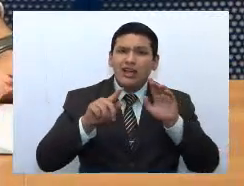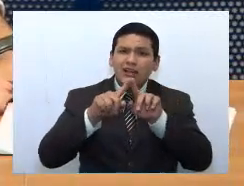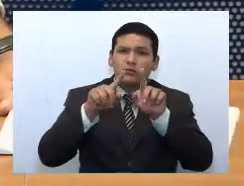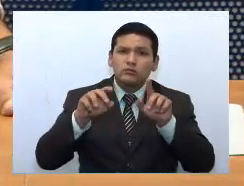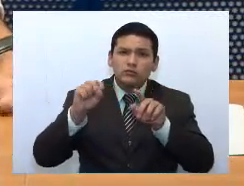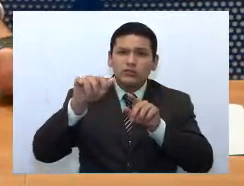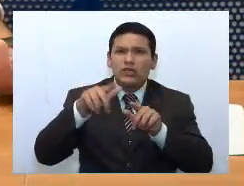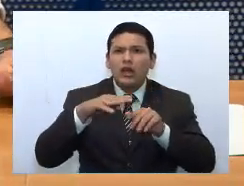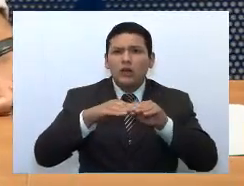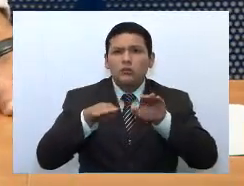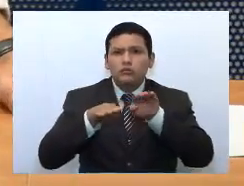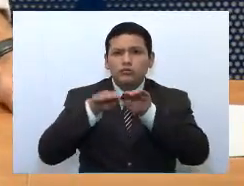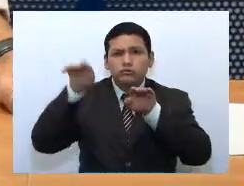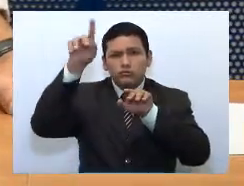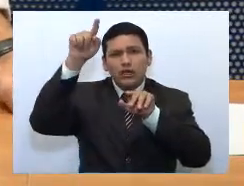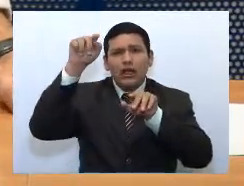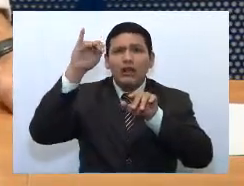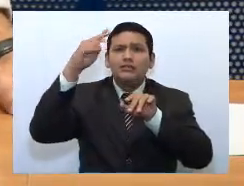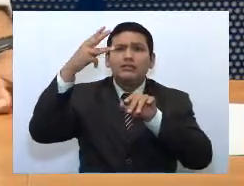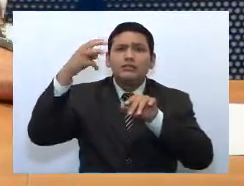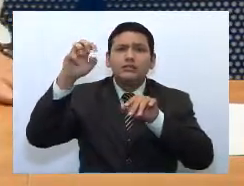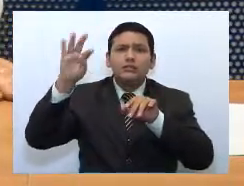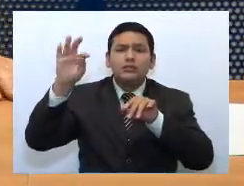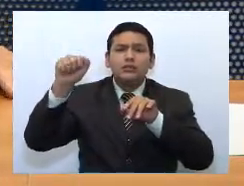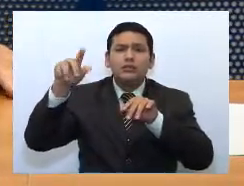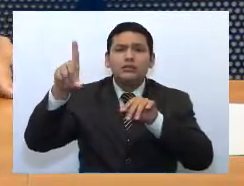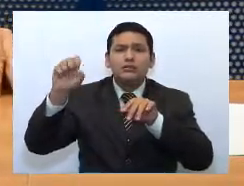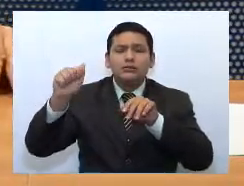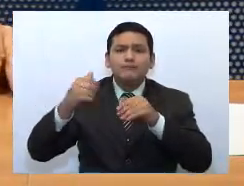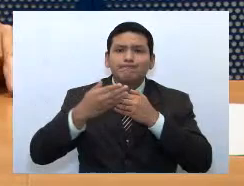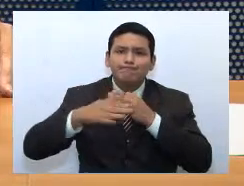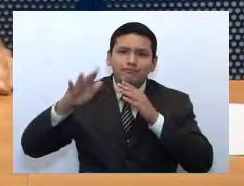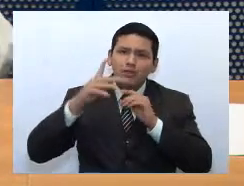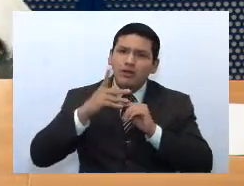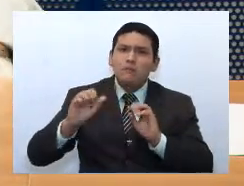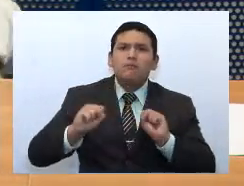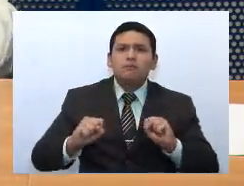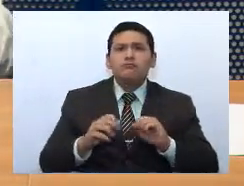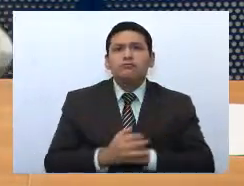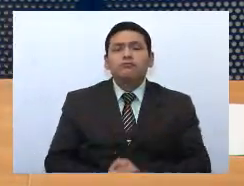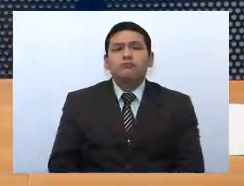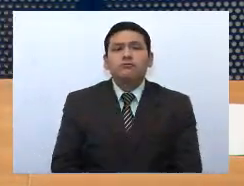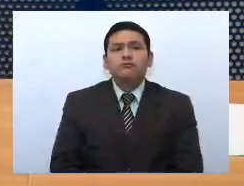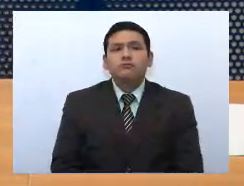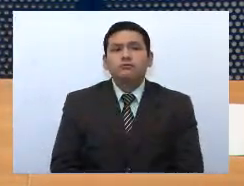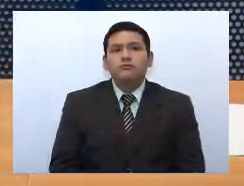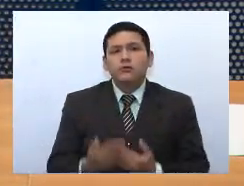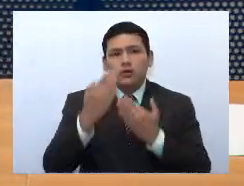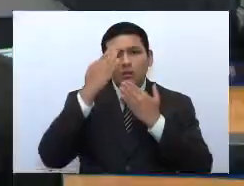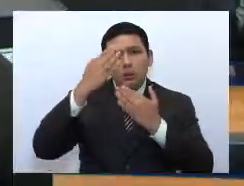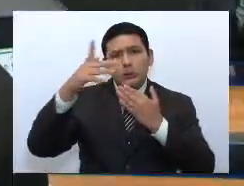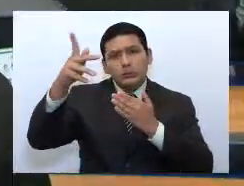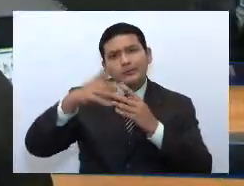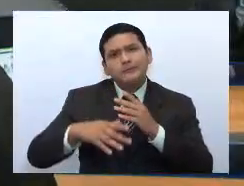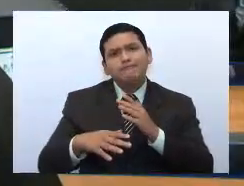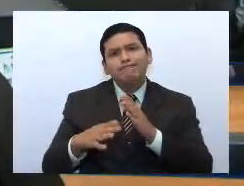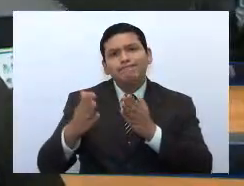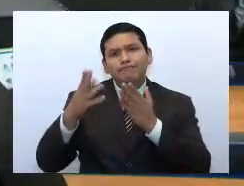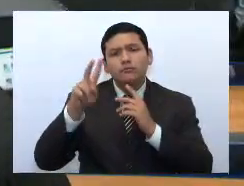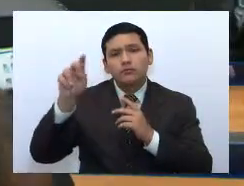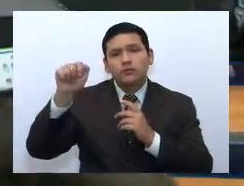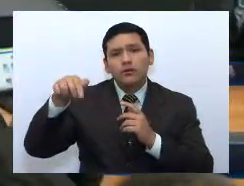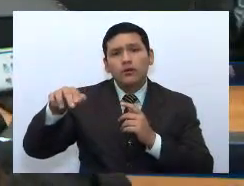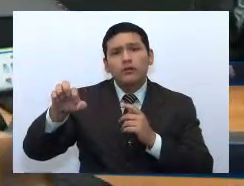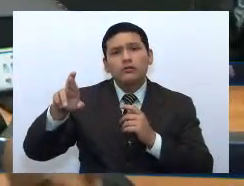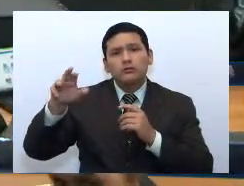no terceiro andar, o que precisarem. Obrigado. Obrigado, presidente. Muito obrigado, senhor Wagner